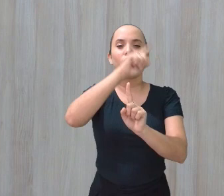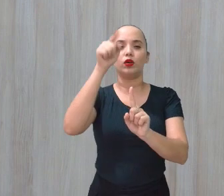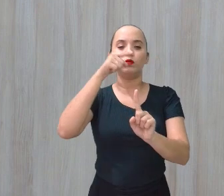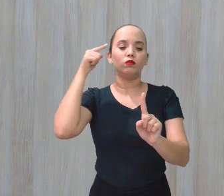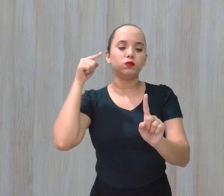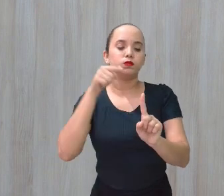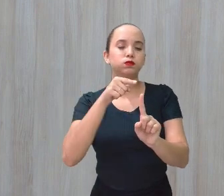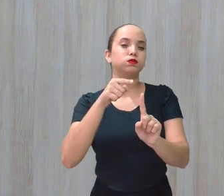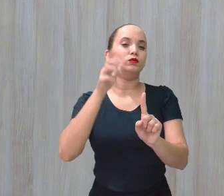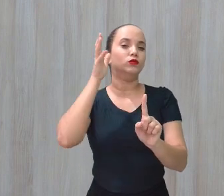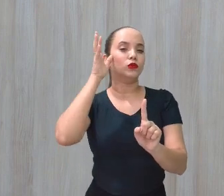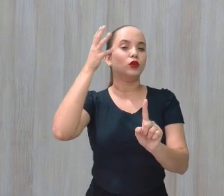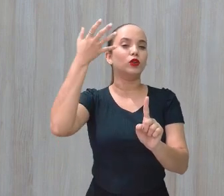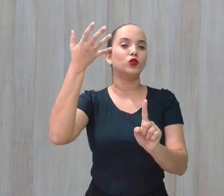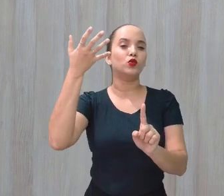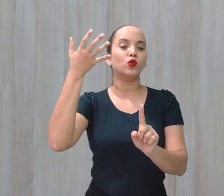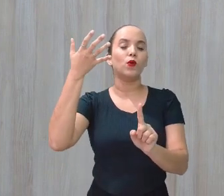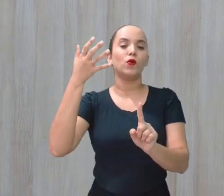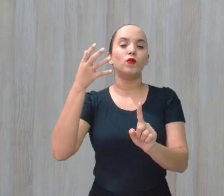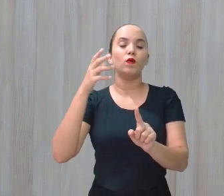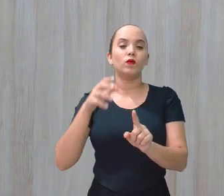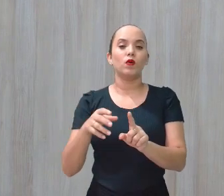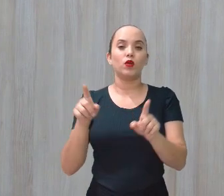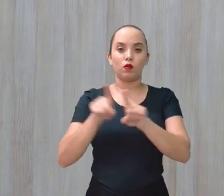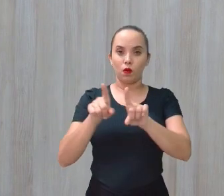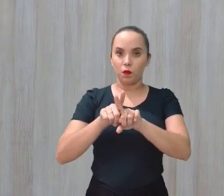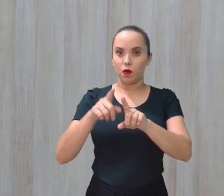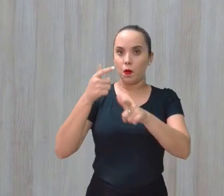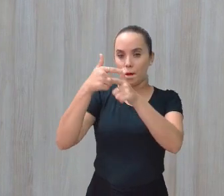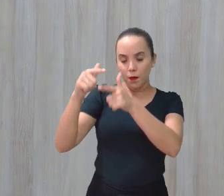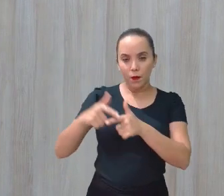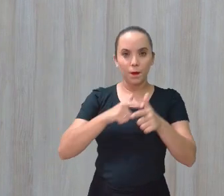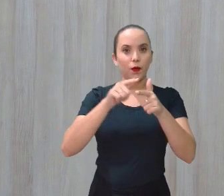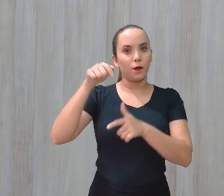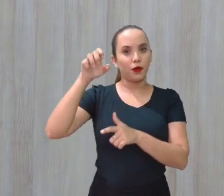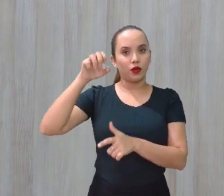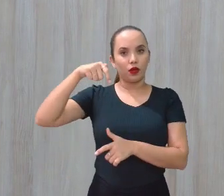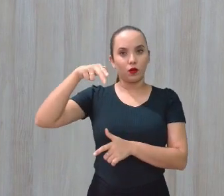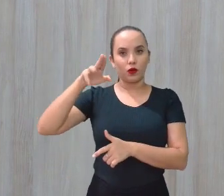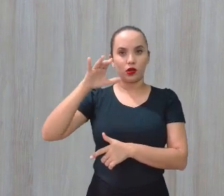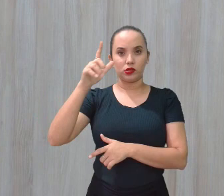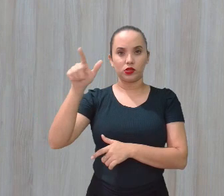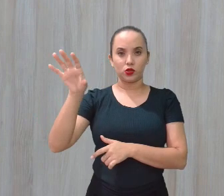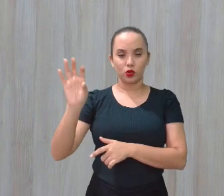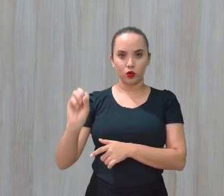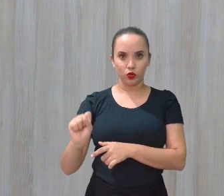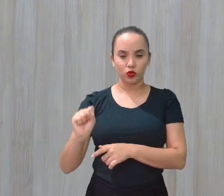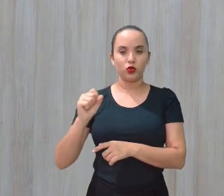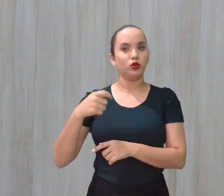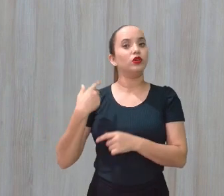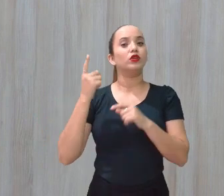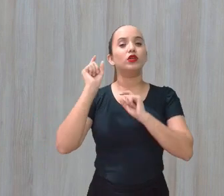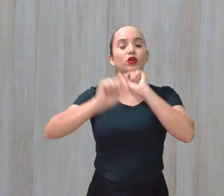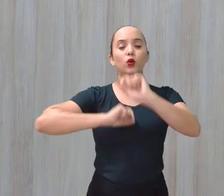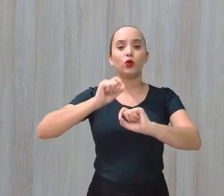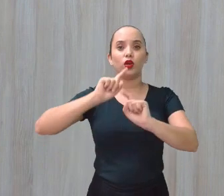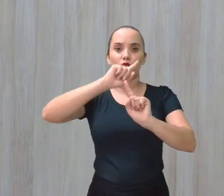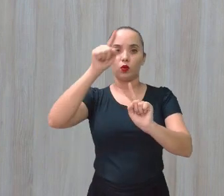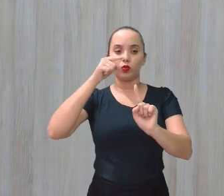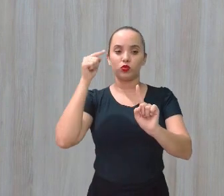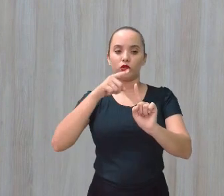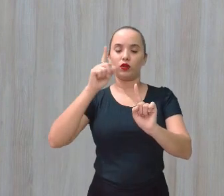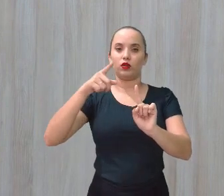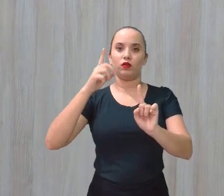de resolver um sistema de equações, ou seja, o objetivo de resolver um sistema de equações é descobrir as informações